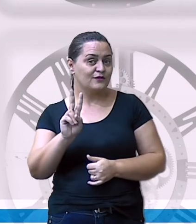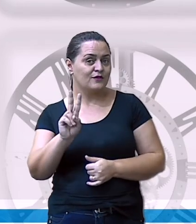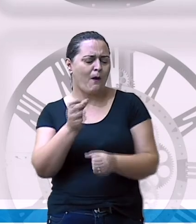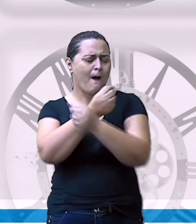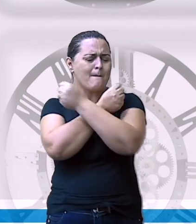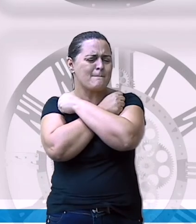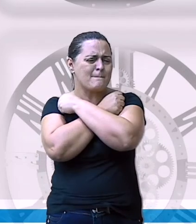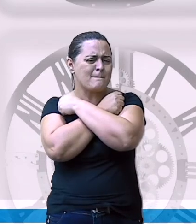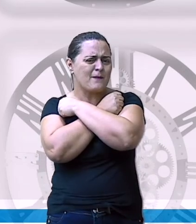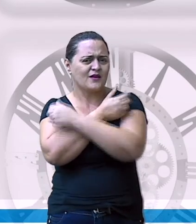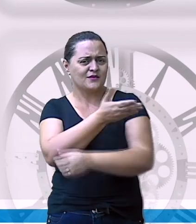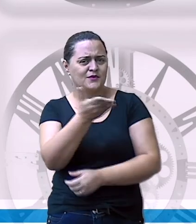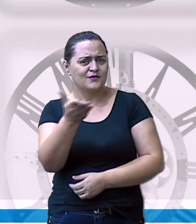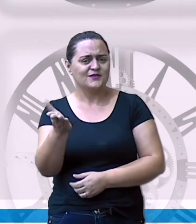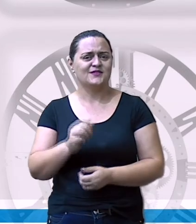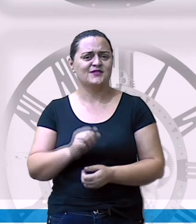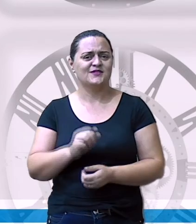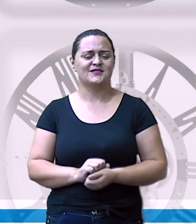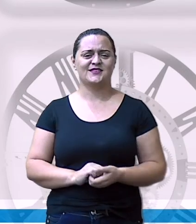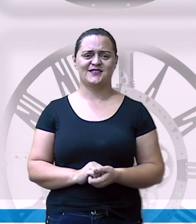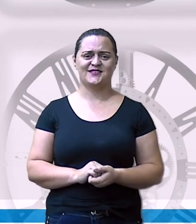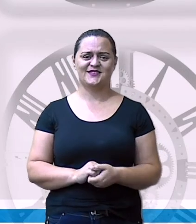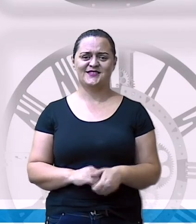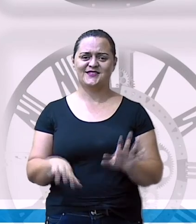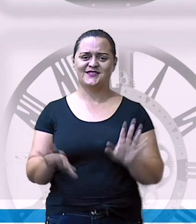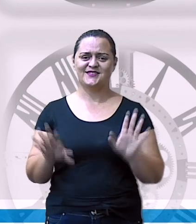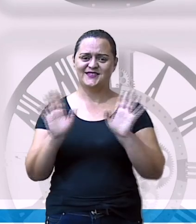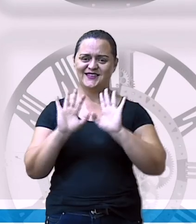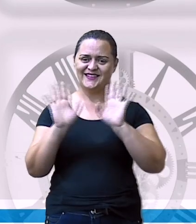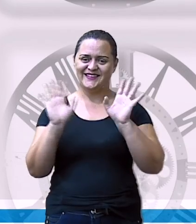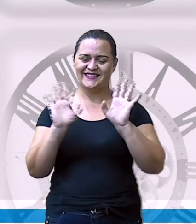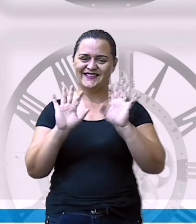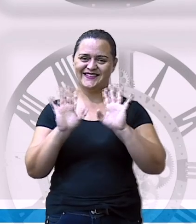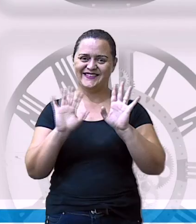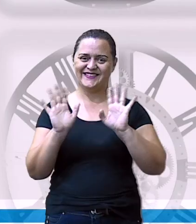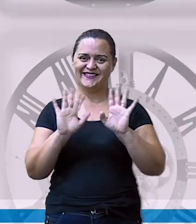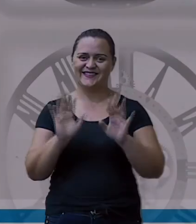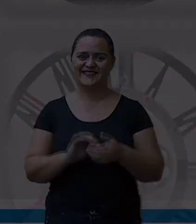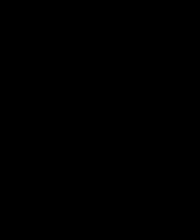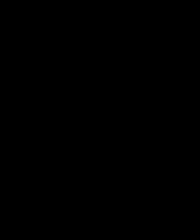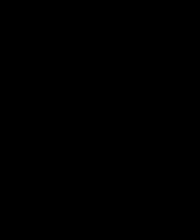Um forte abraço e até a nossa próxima aula. Te aguardo!